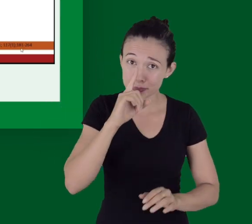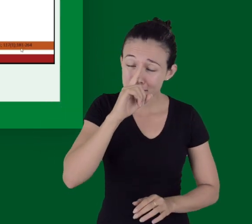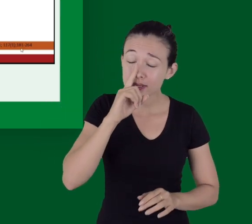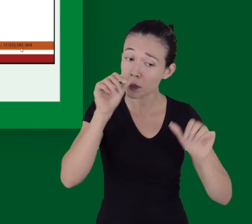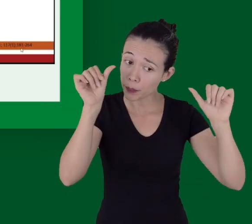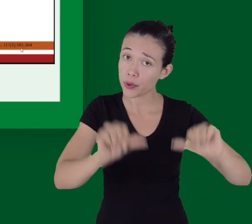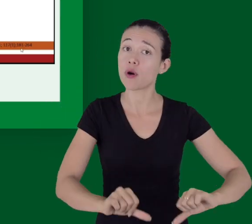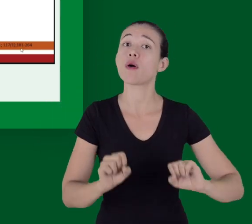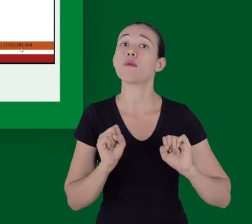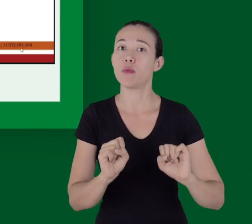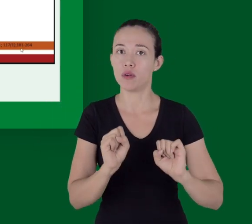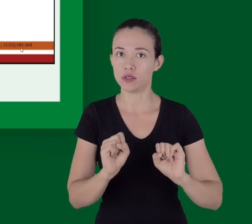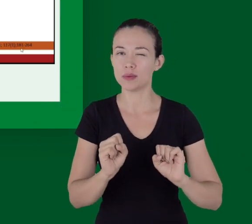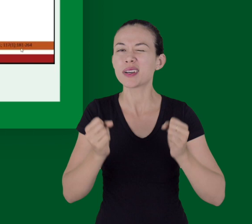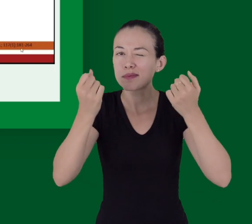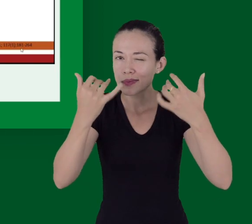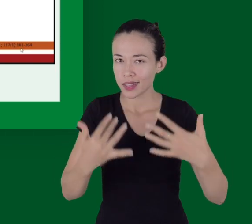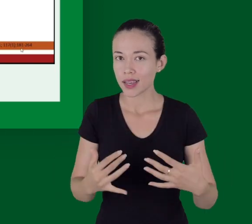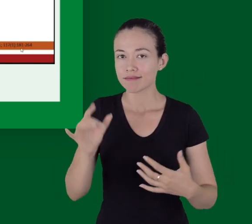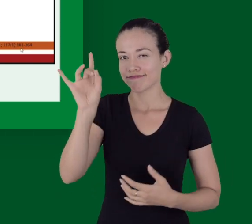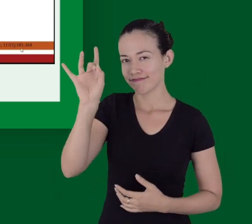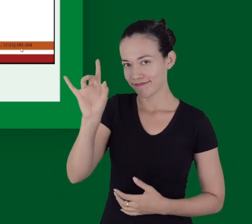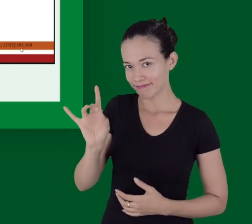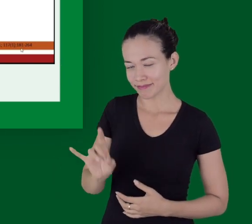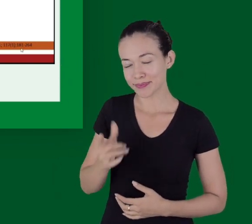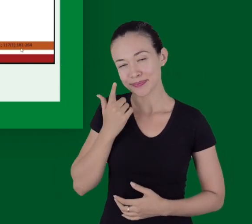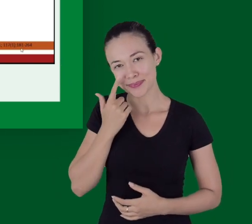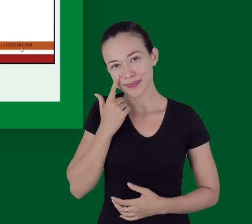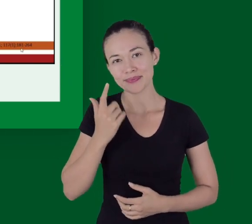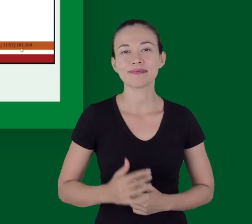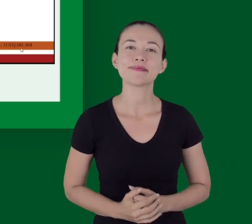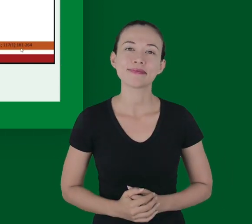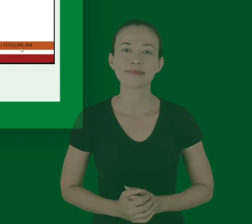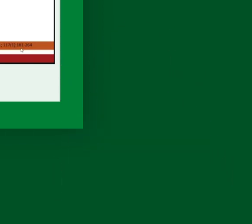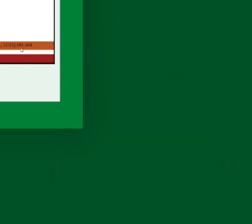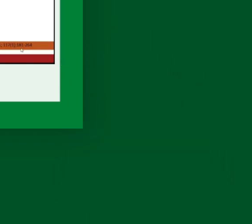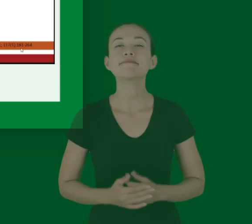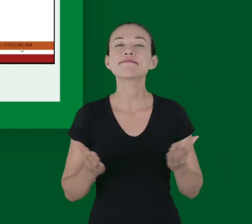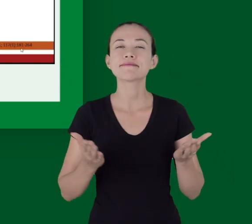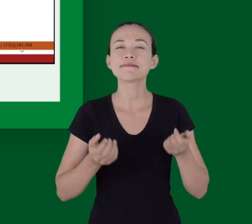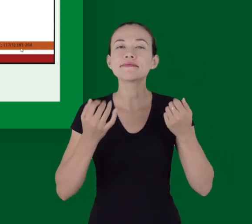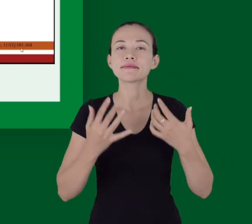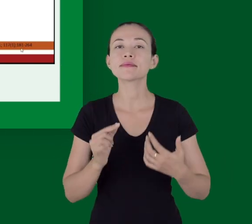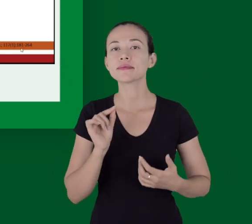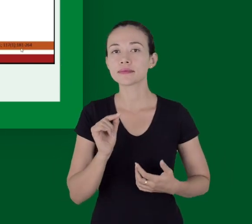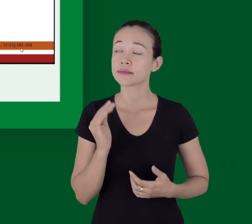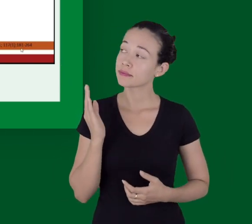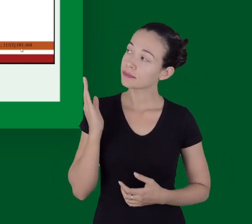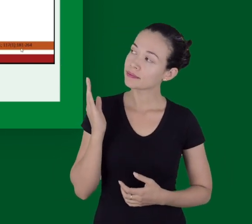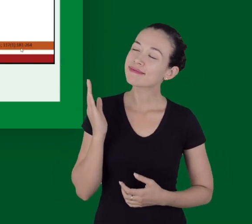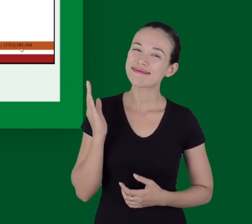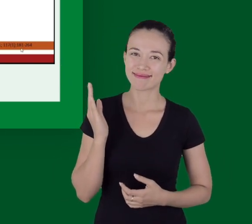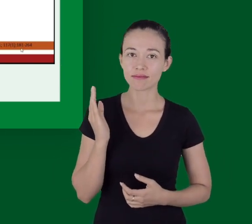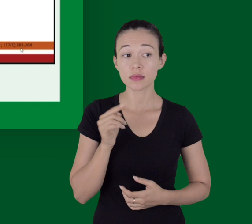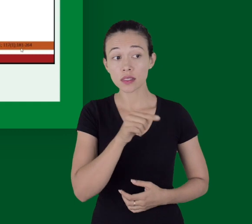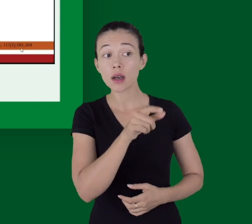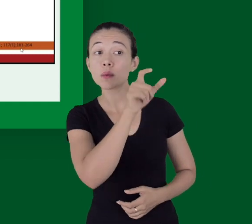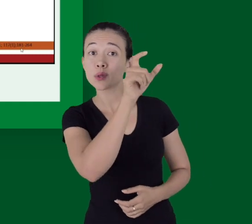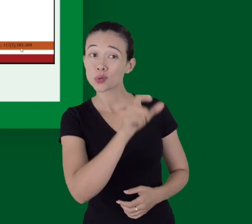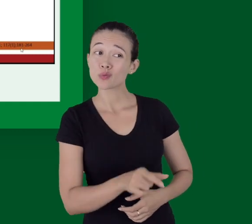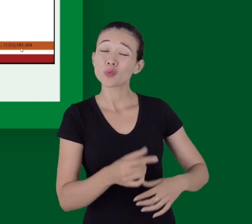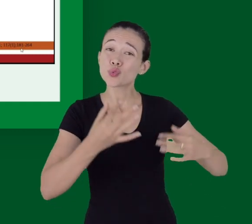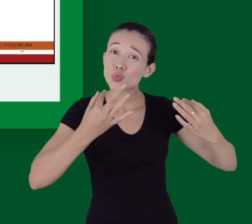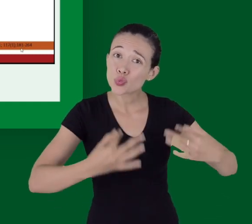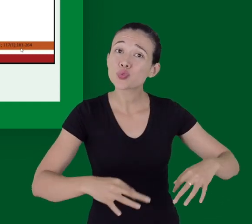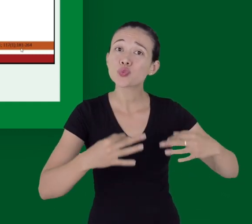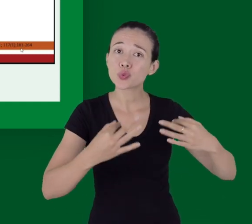posso fazer dipirona? Pode, mas normalmente não vai adiantar. Não vai fazer mal. Mas o analgésico de escolha é a morfina, na dose mais